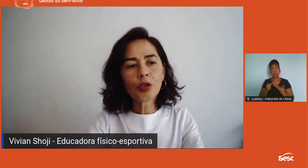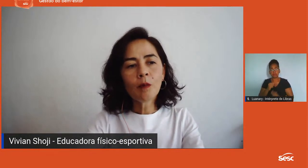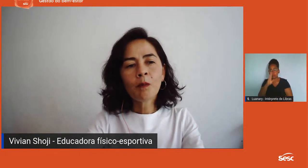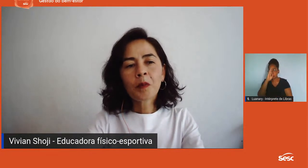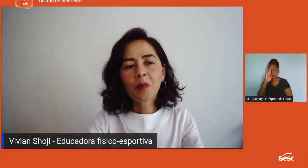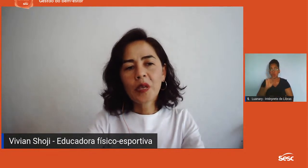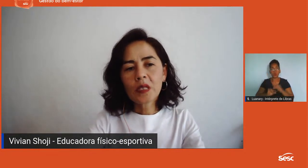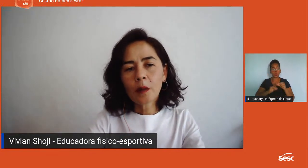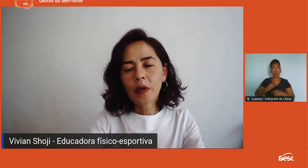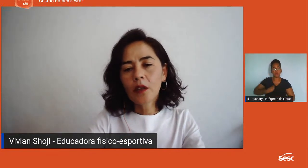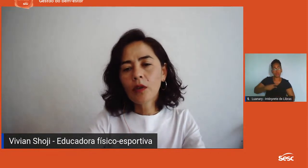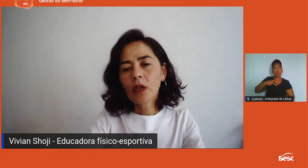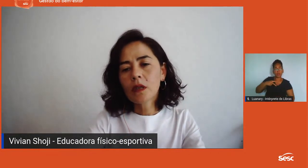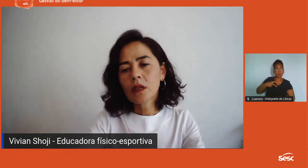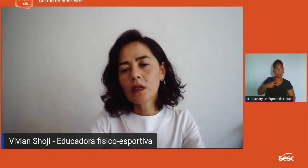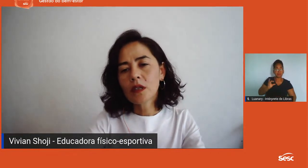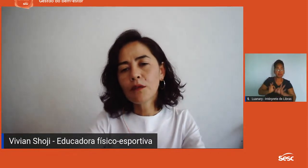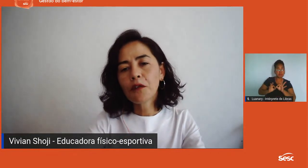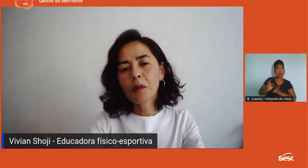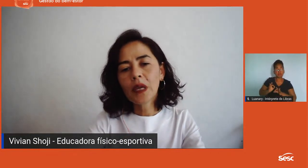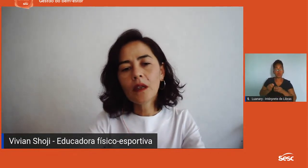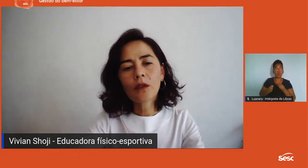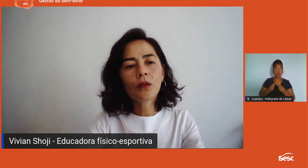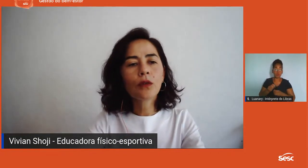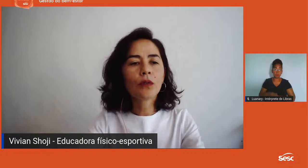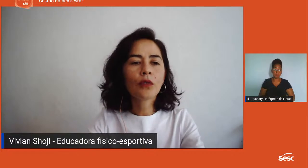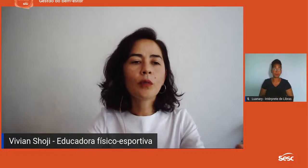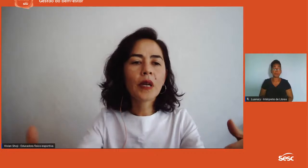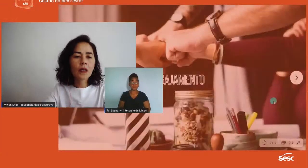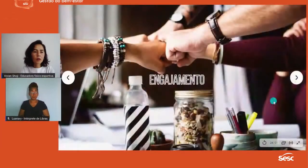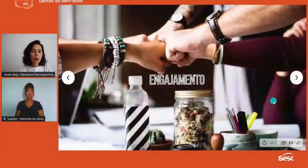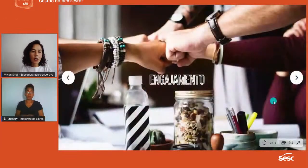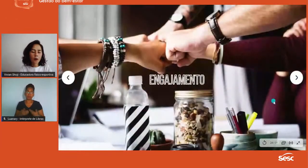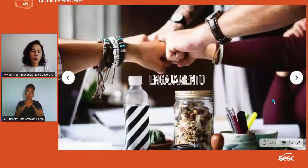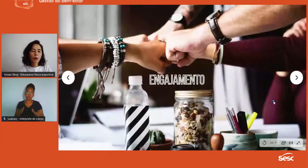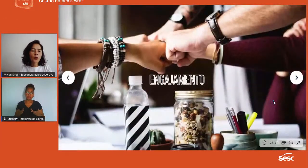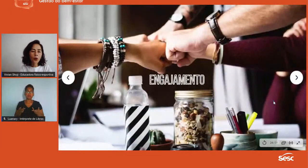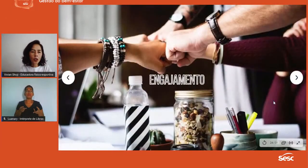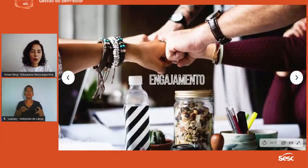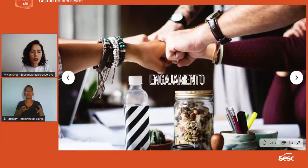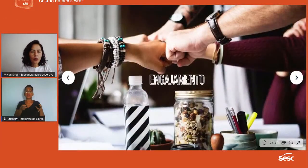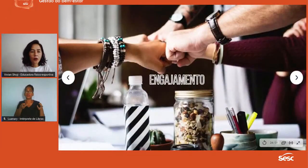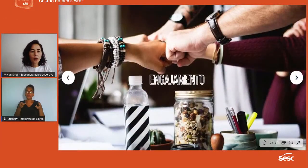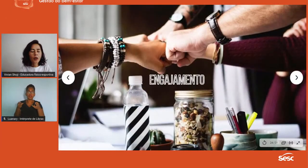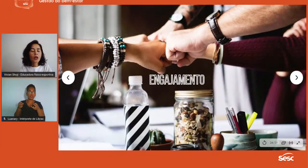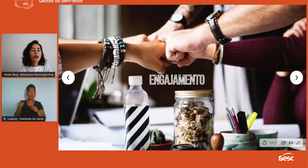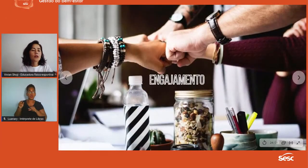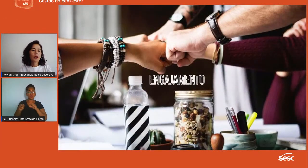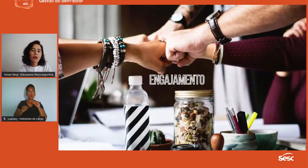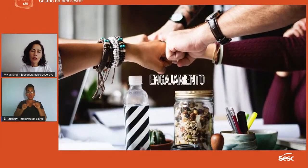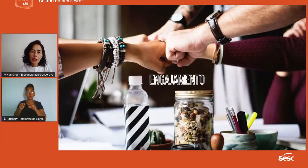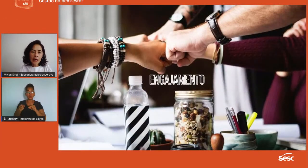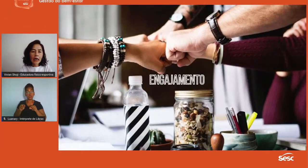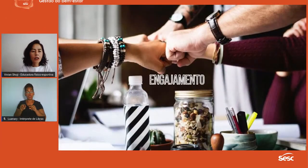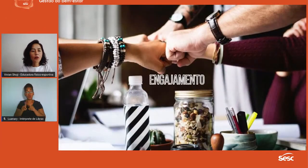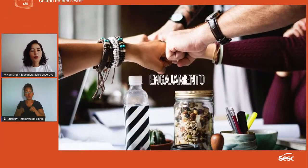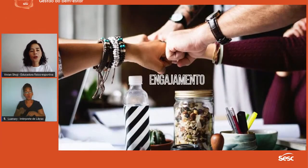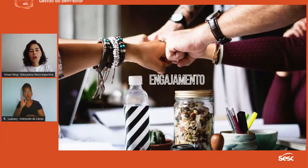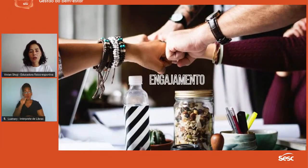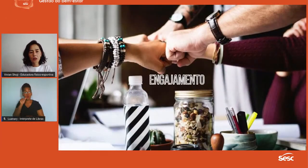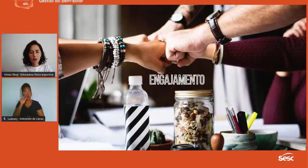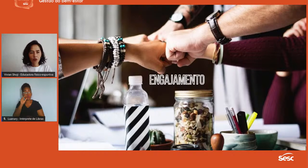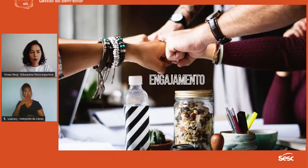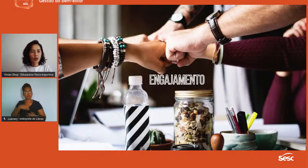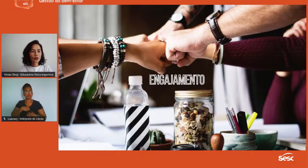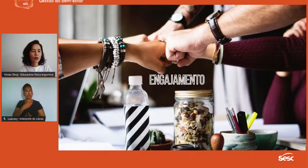pessoal, a gente percebendo que esse desenvolvimento do bem-estar para o colaborador, sendo integrado